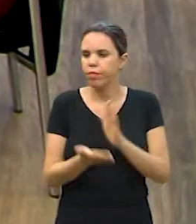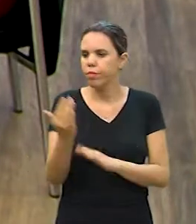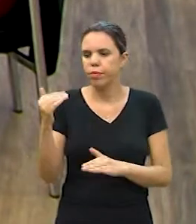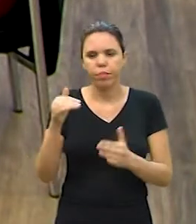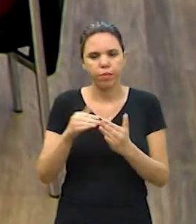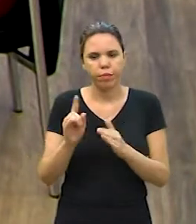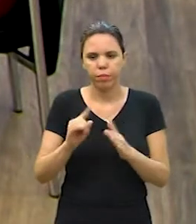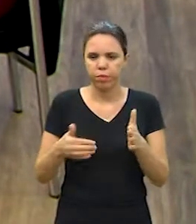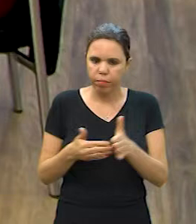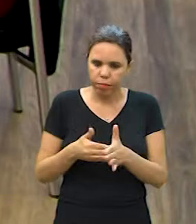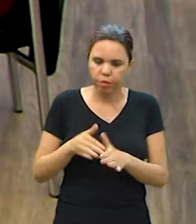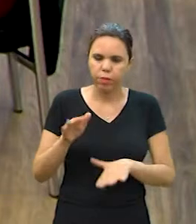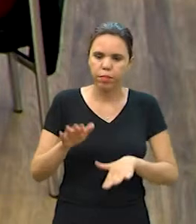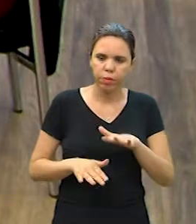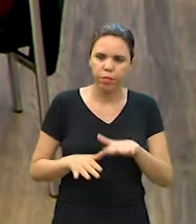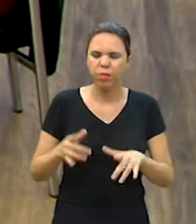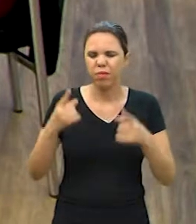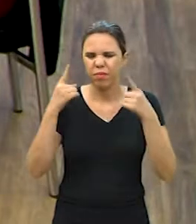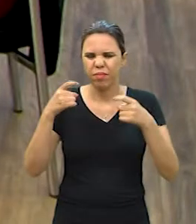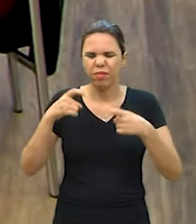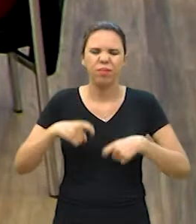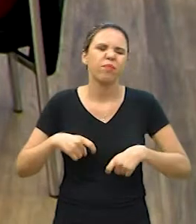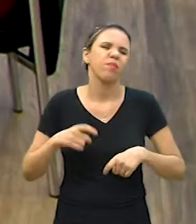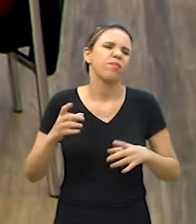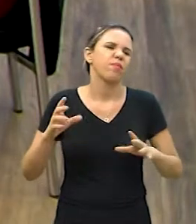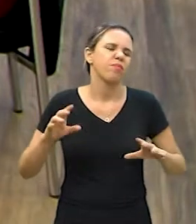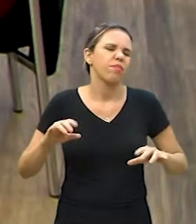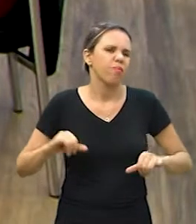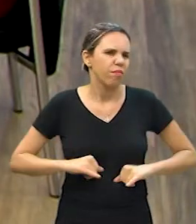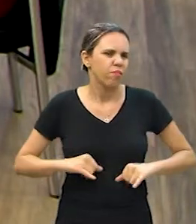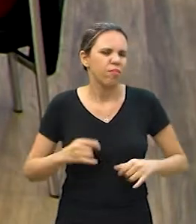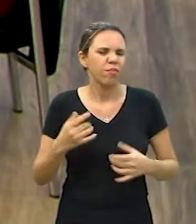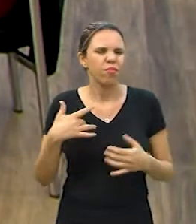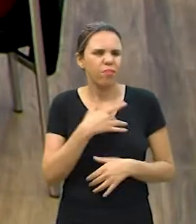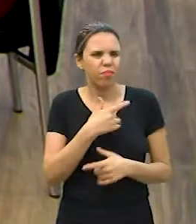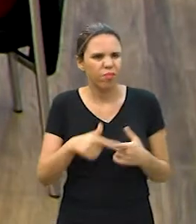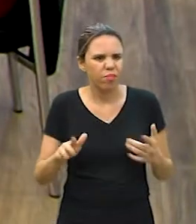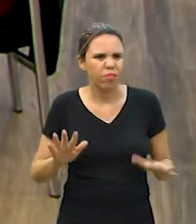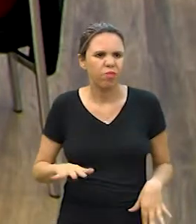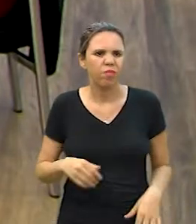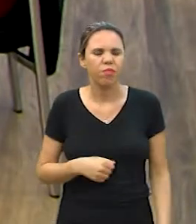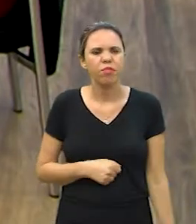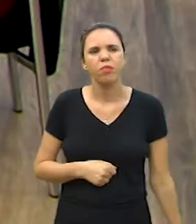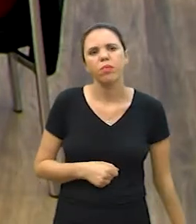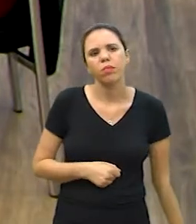de casa, ou que muitas vezes foi violentada, então ela já tem um problema de saúde.